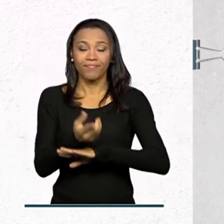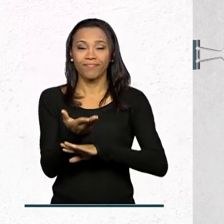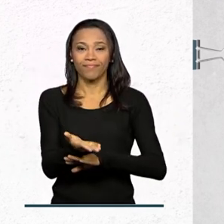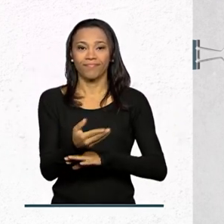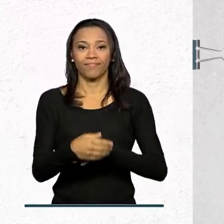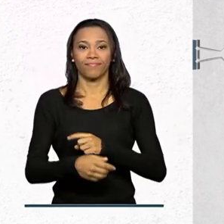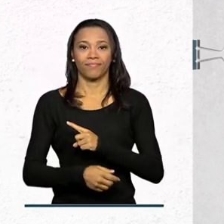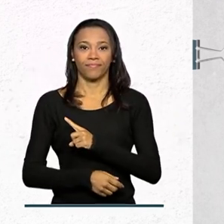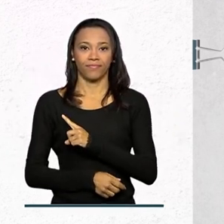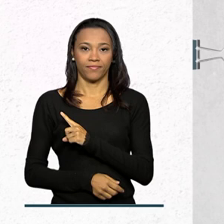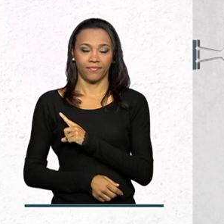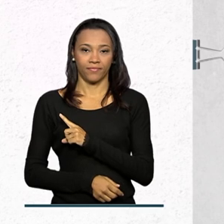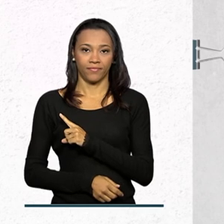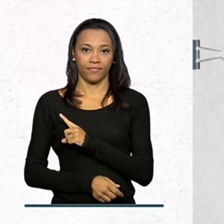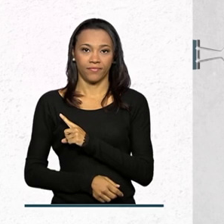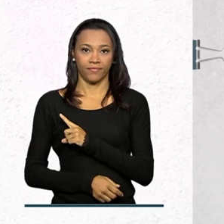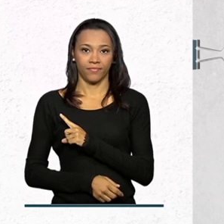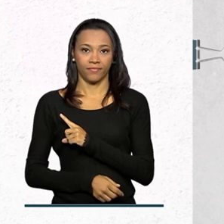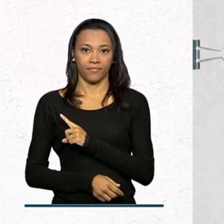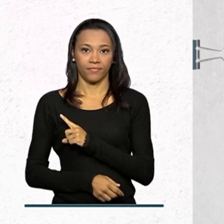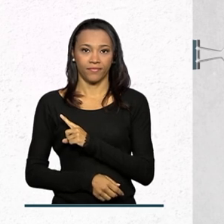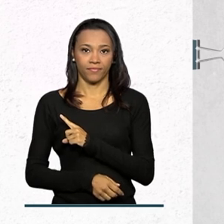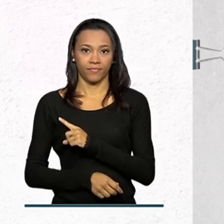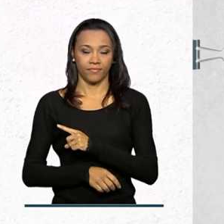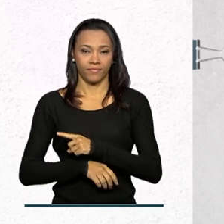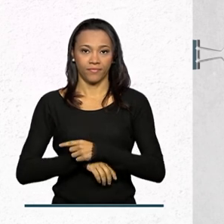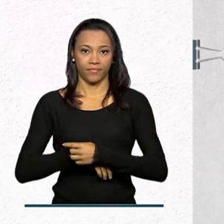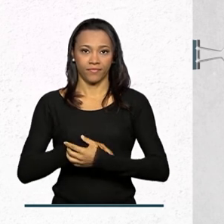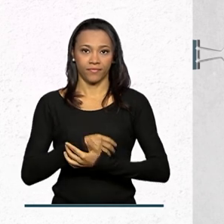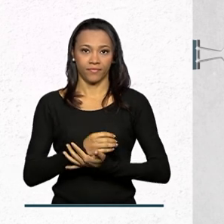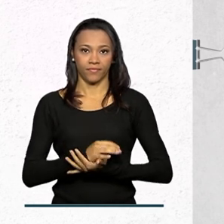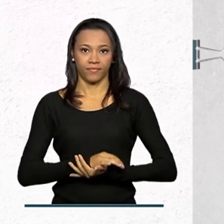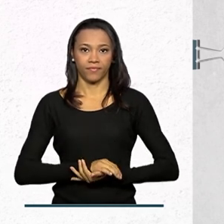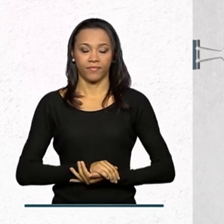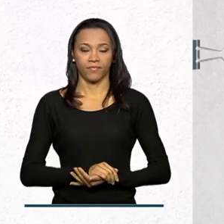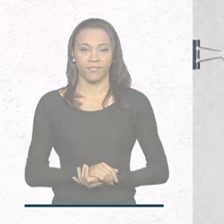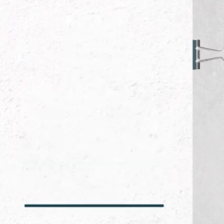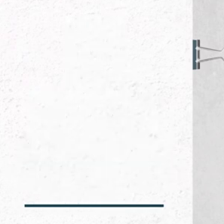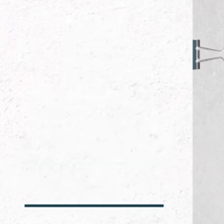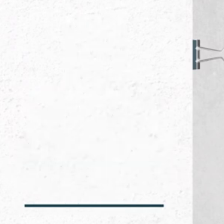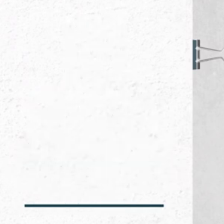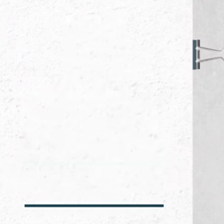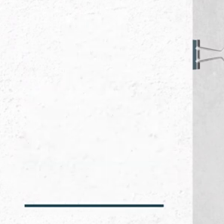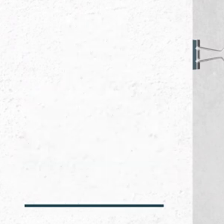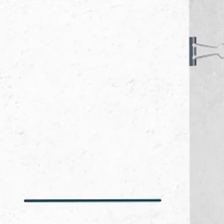aeb.gov.br, programa Microgravidade.